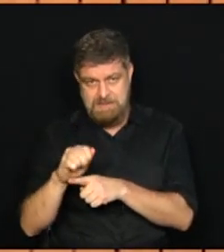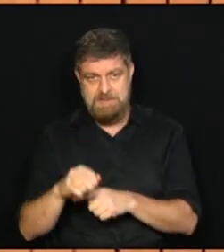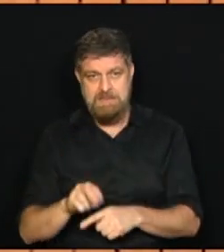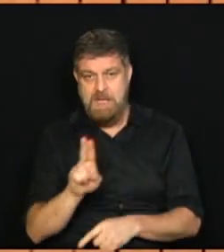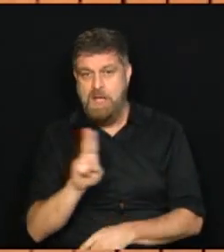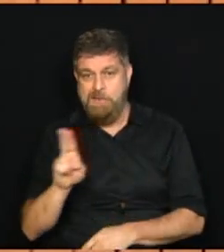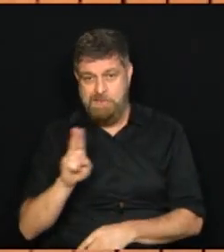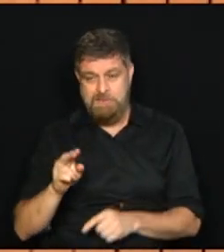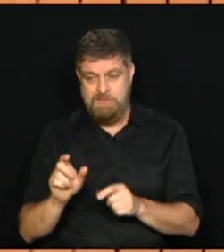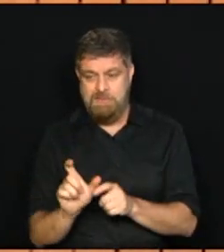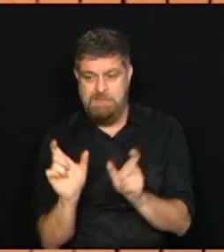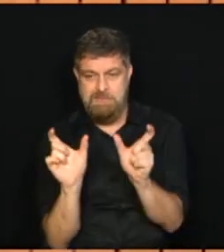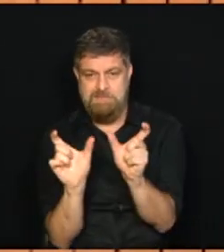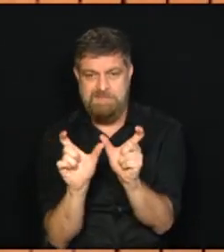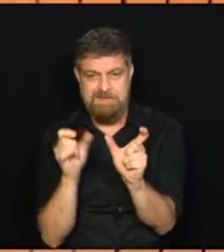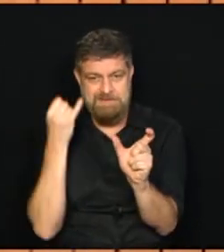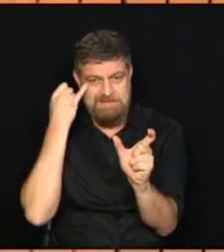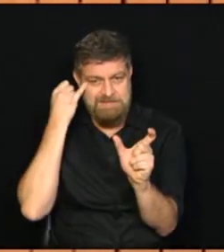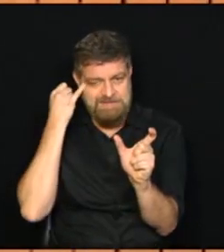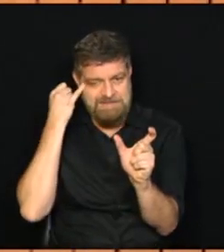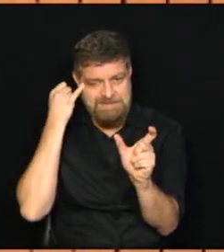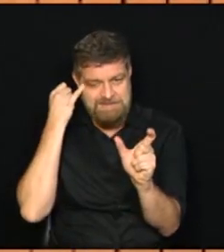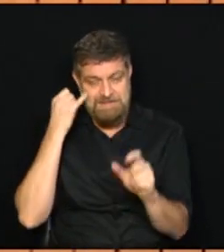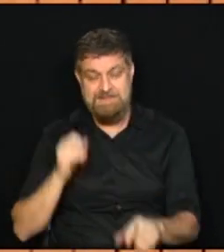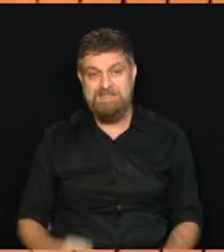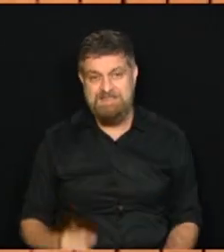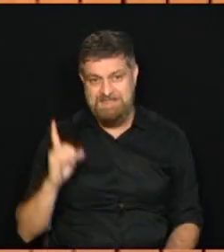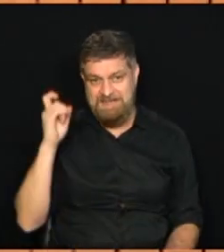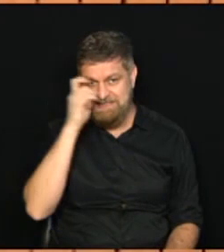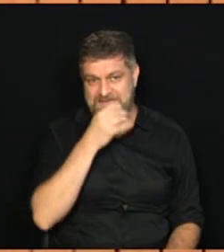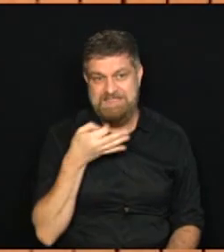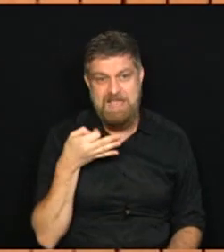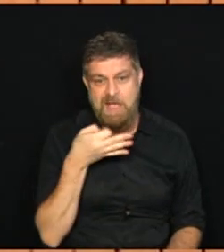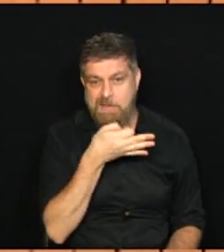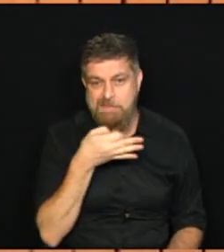Utsunomiya. Utsunomiya. Hã?